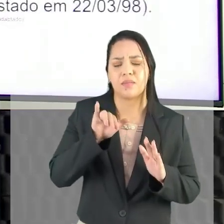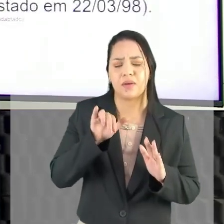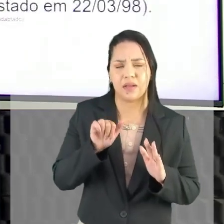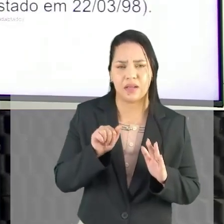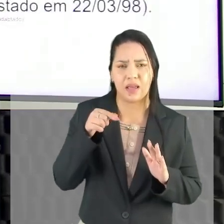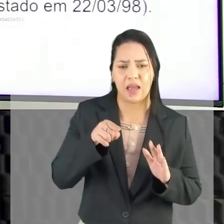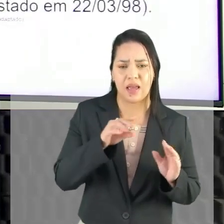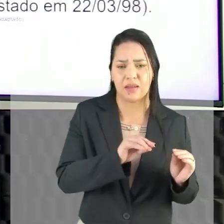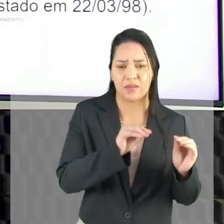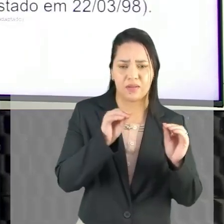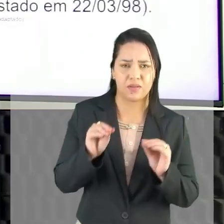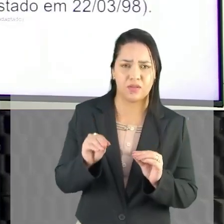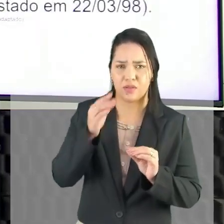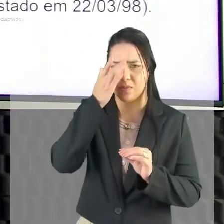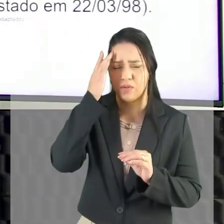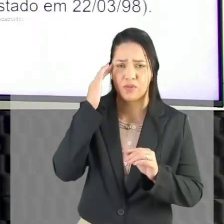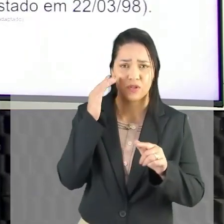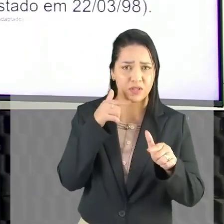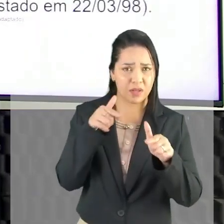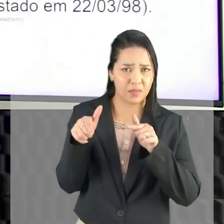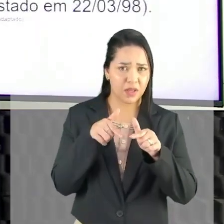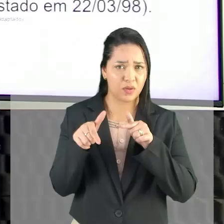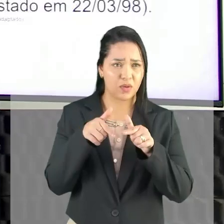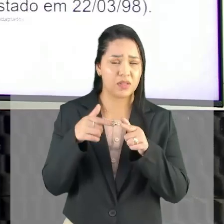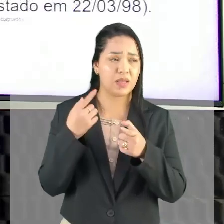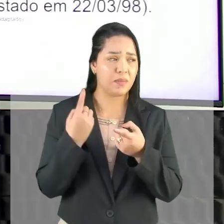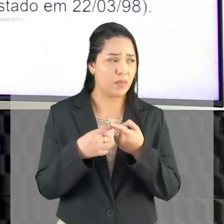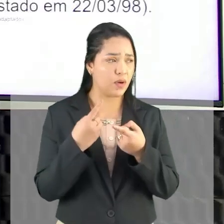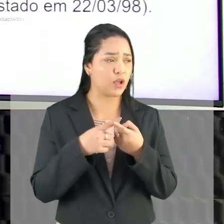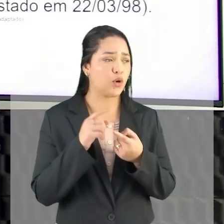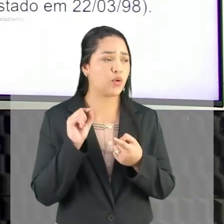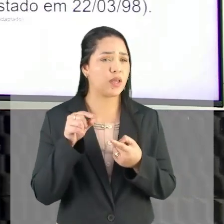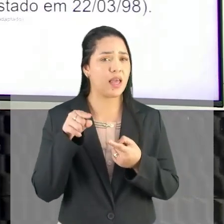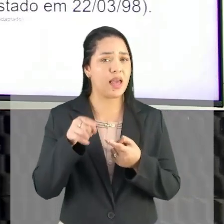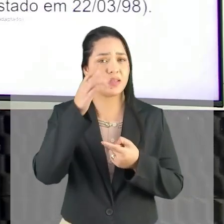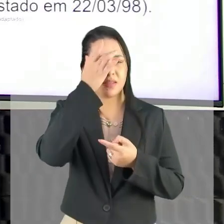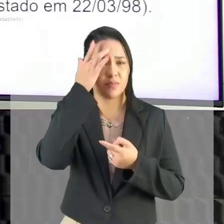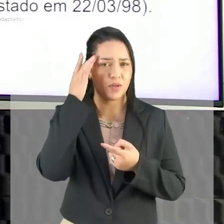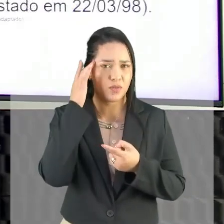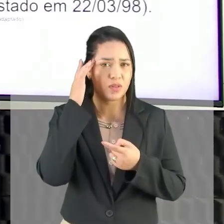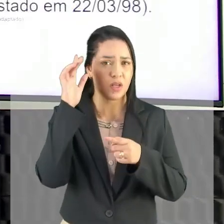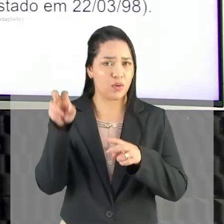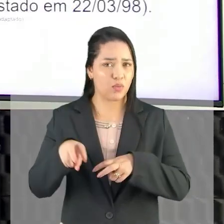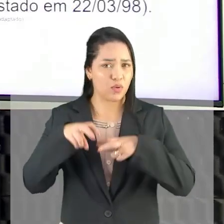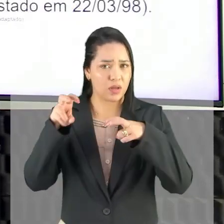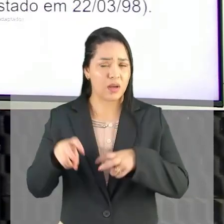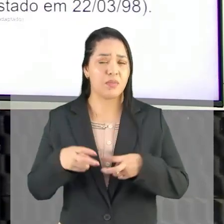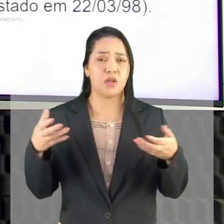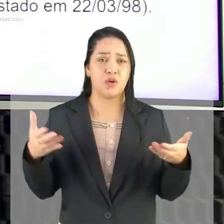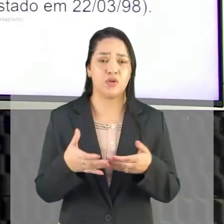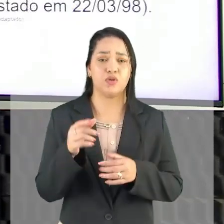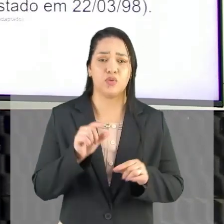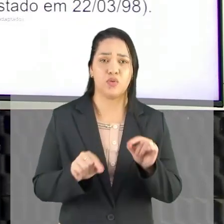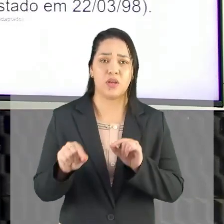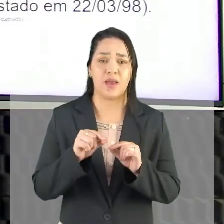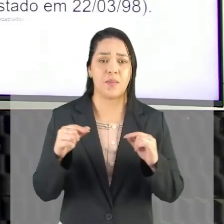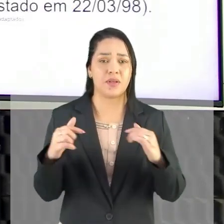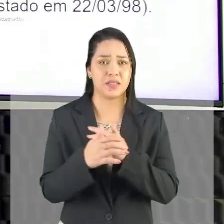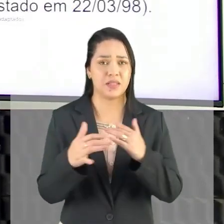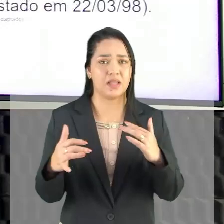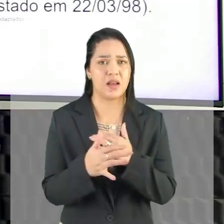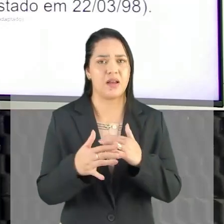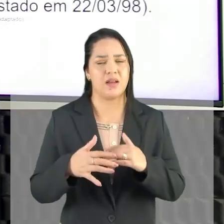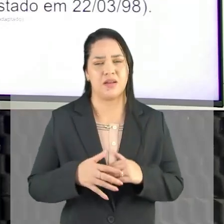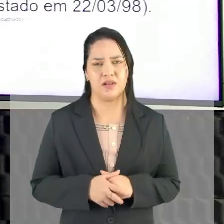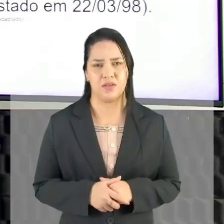é exportadora de trabalhadores, é porque estas pessoas eram do campo e hoje estão em uma cidade.